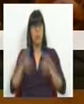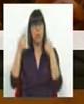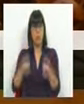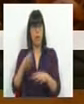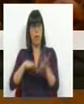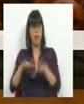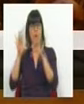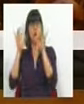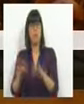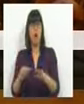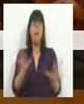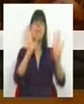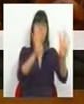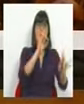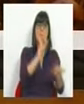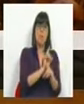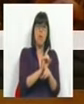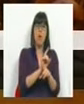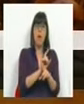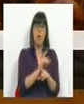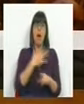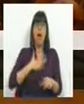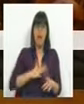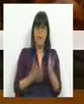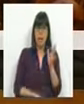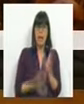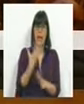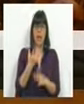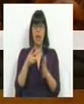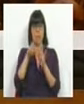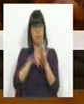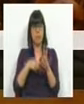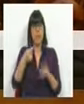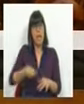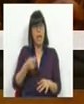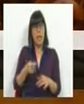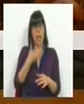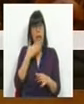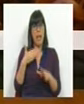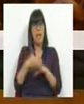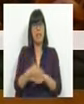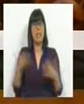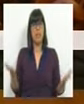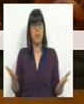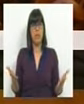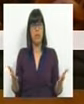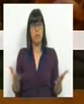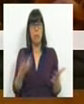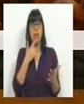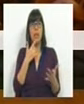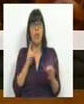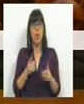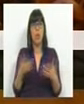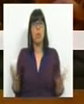investimento feito se ao mesmo tempo pretende criar um regime de rendas acessíveis?